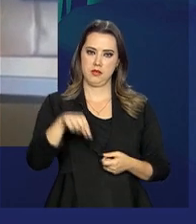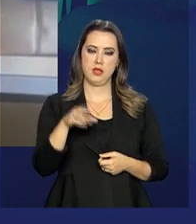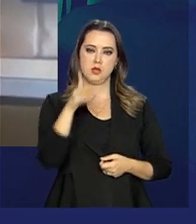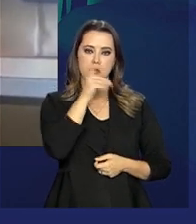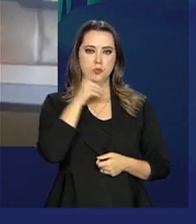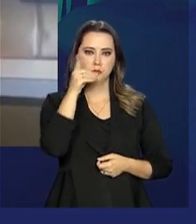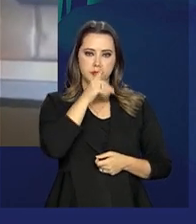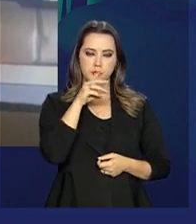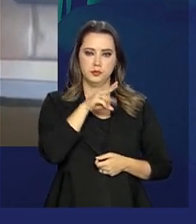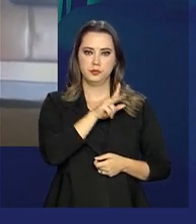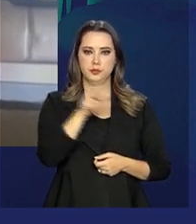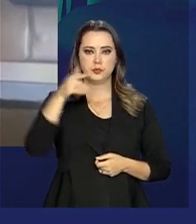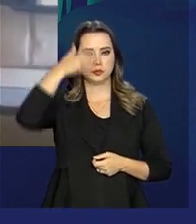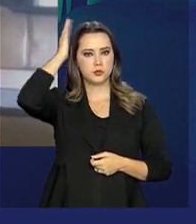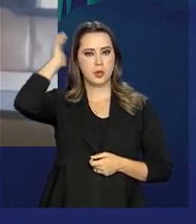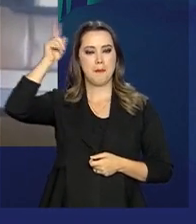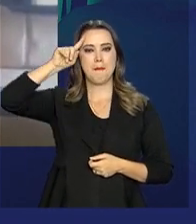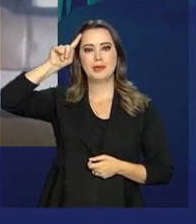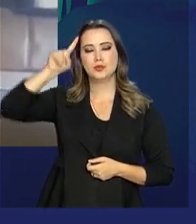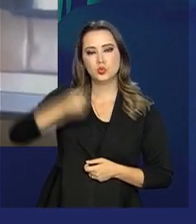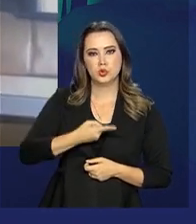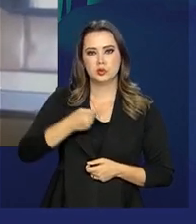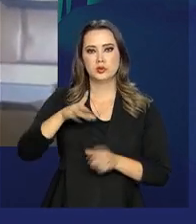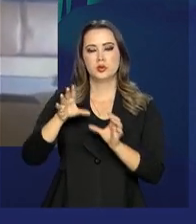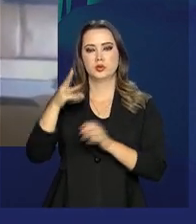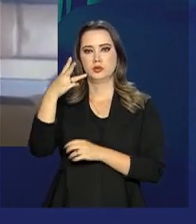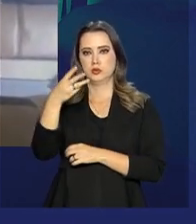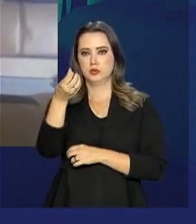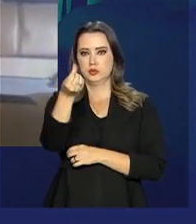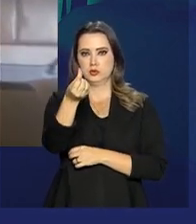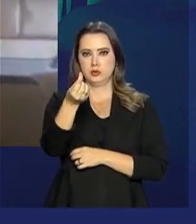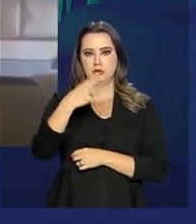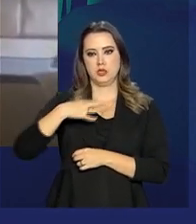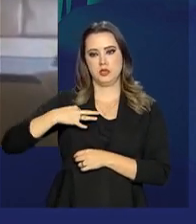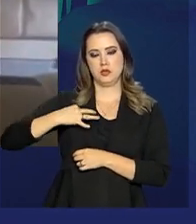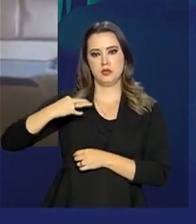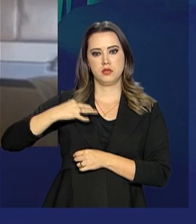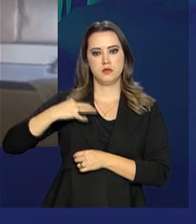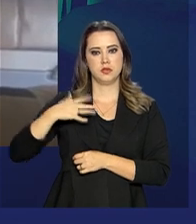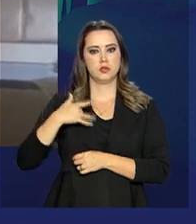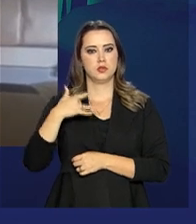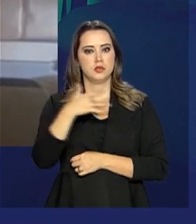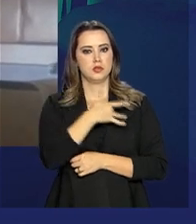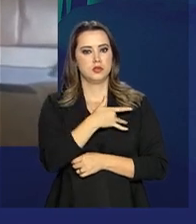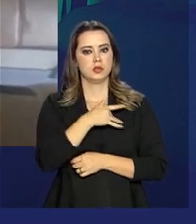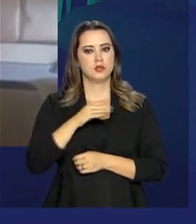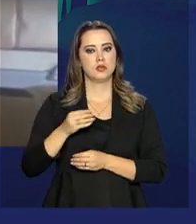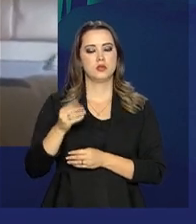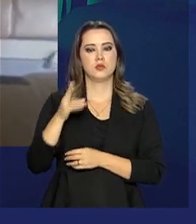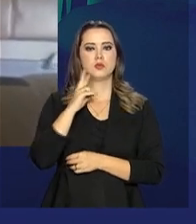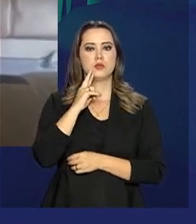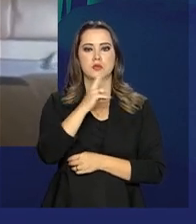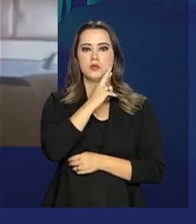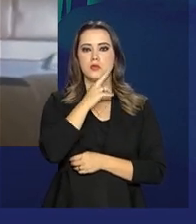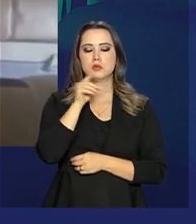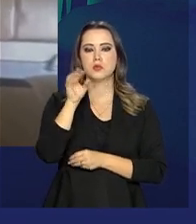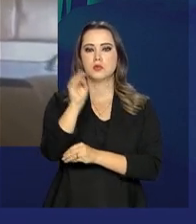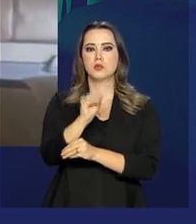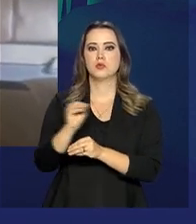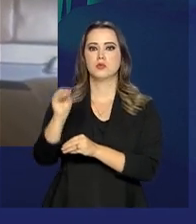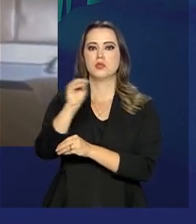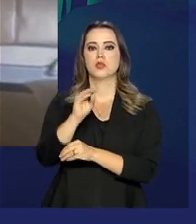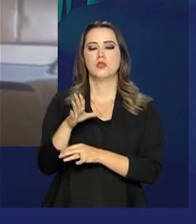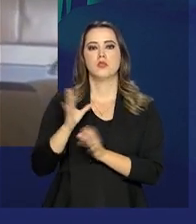presidente Michel Temer determinou o deslocamento de 36 voluntários da área de saúde para o estado, onde vão atender